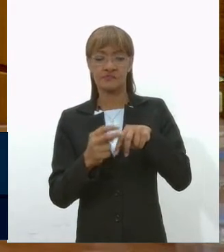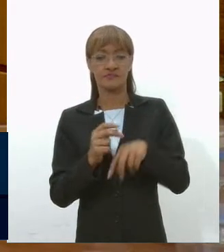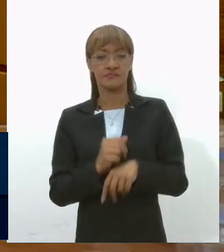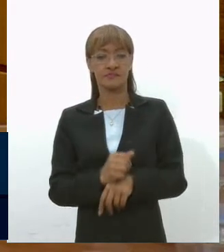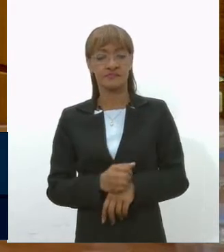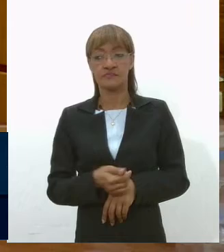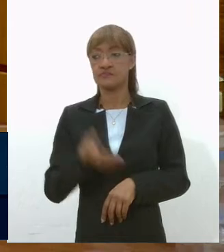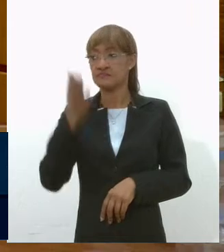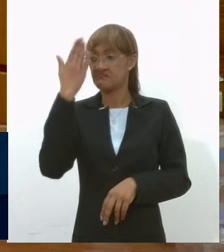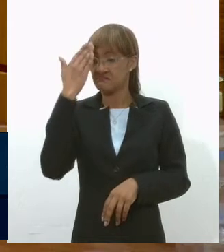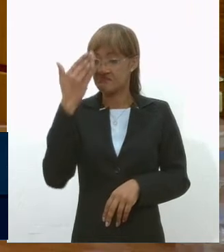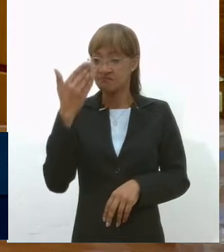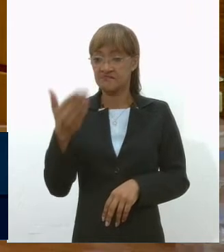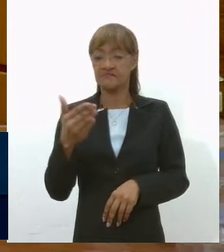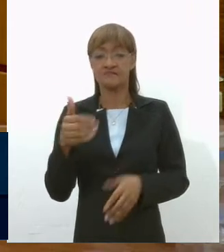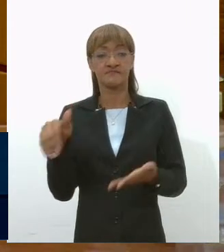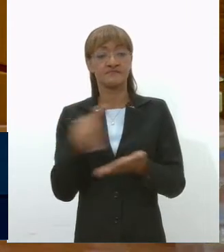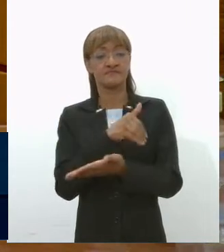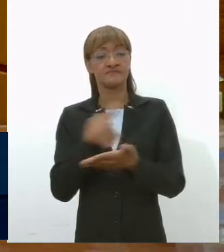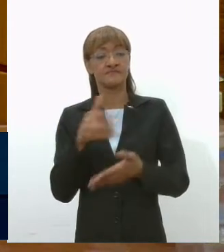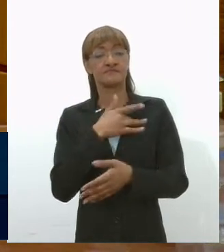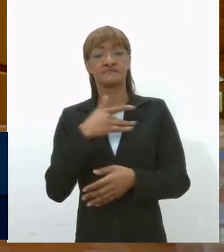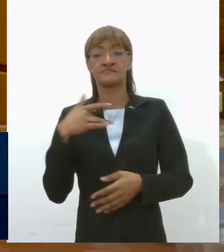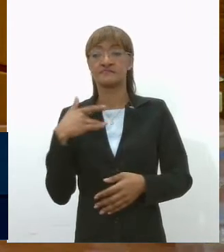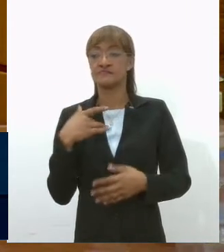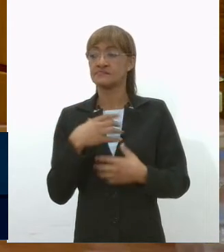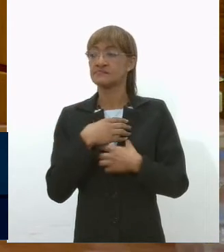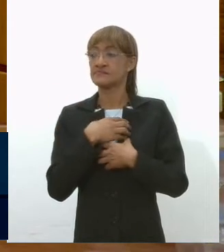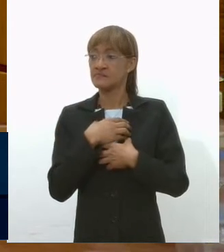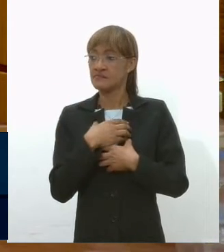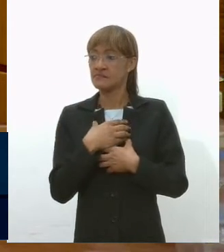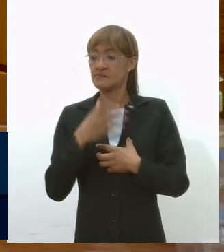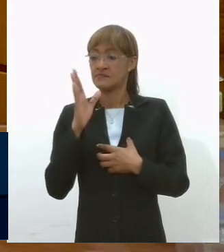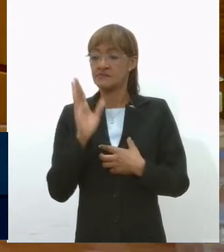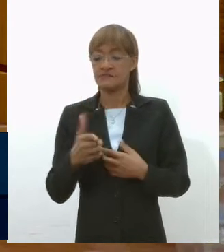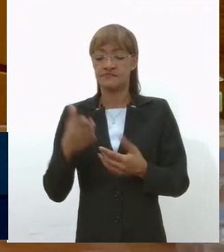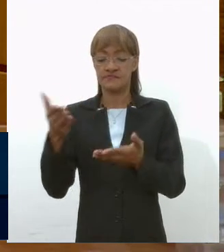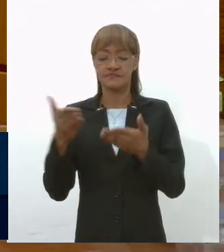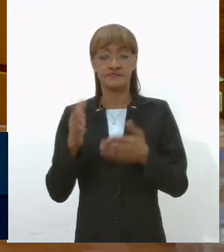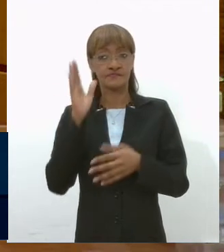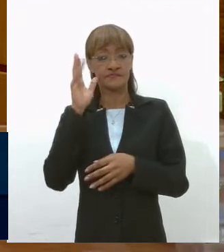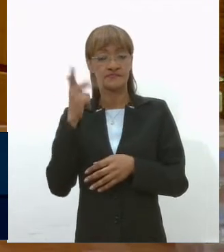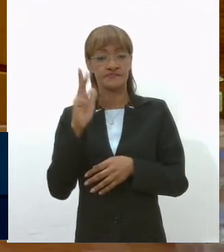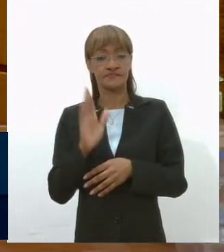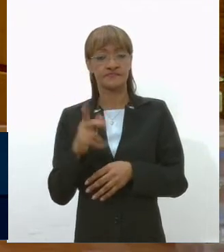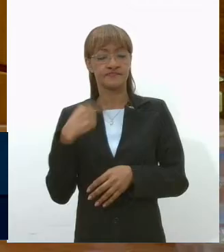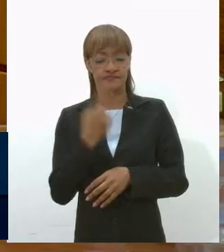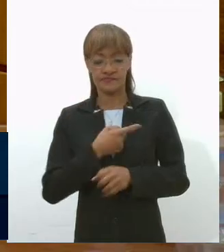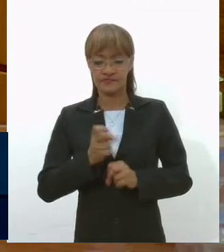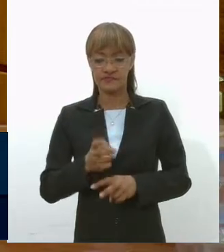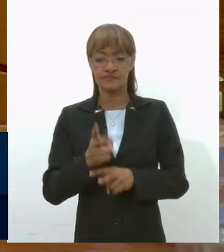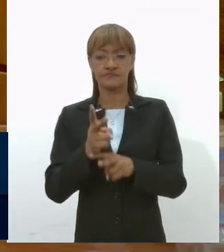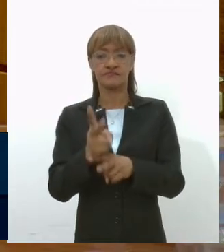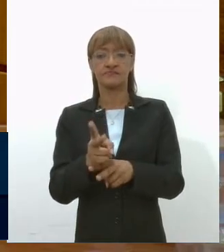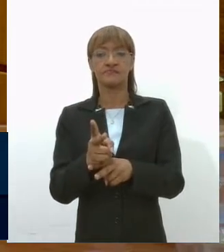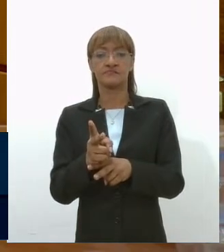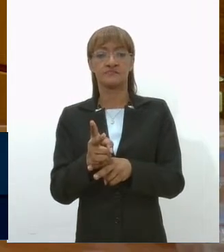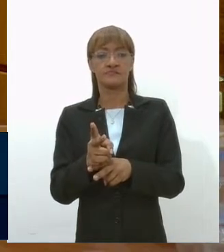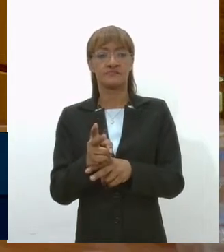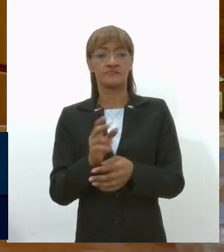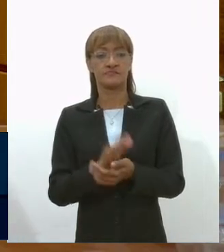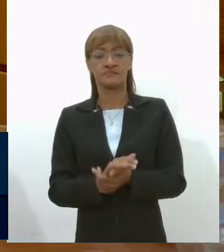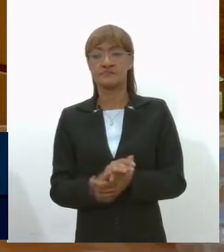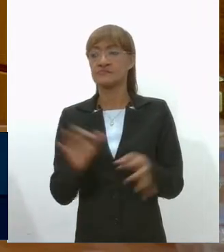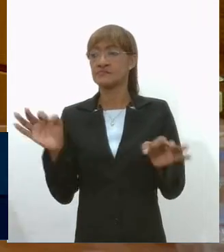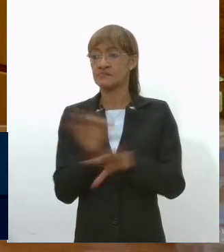da Secretaria de Saúde e a sensibilidade pelos encaminhamentos que foram tomados, e nós vamos continuar, evidentemente, acompanhando tudo isso. Era isso, senhor